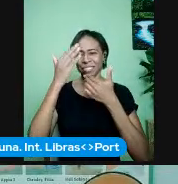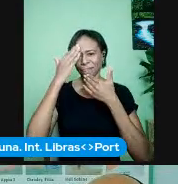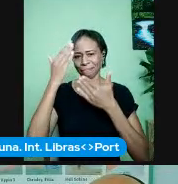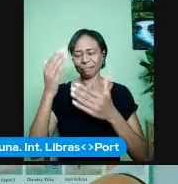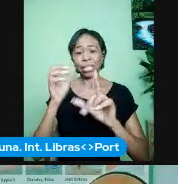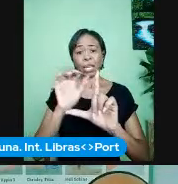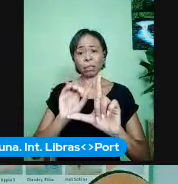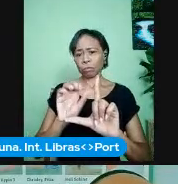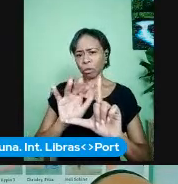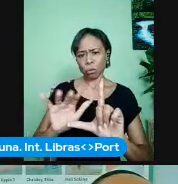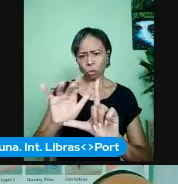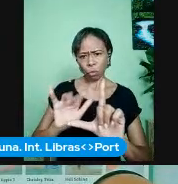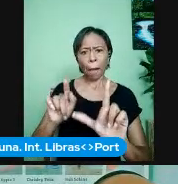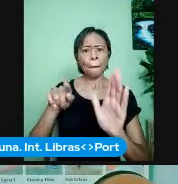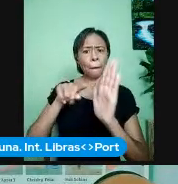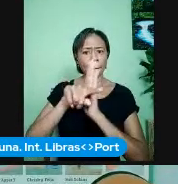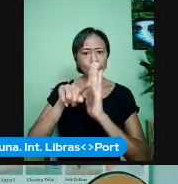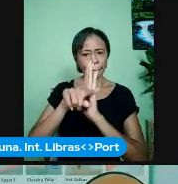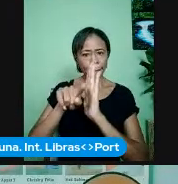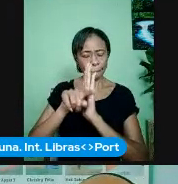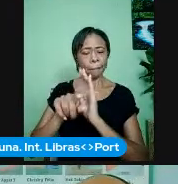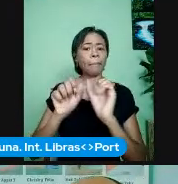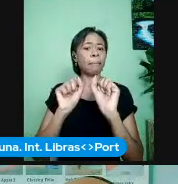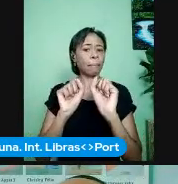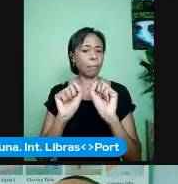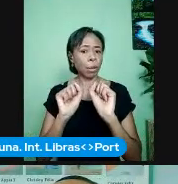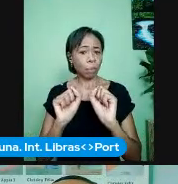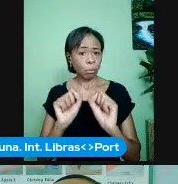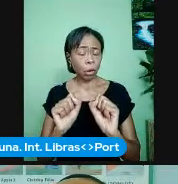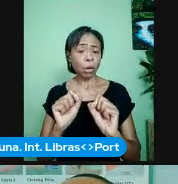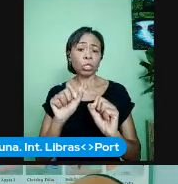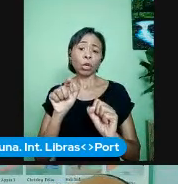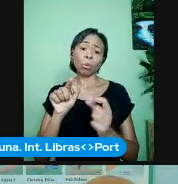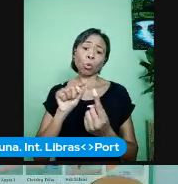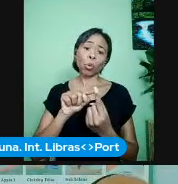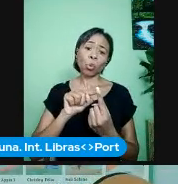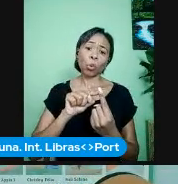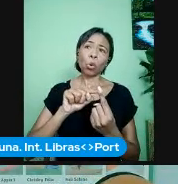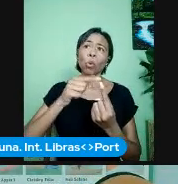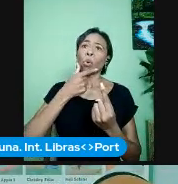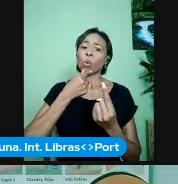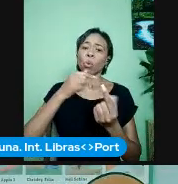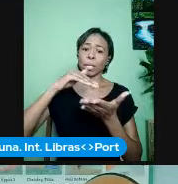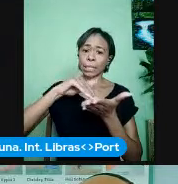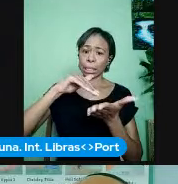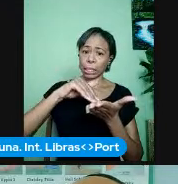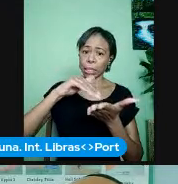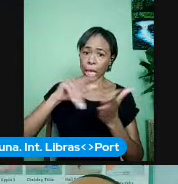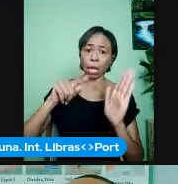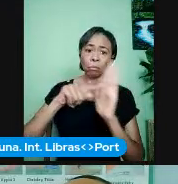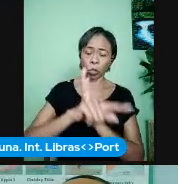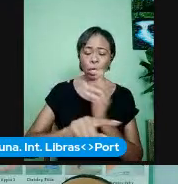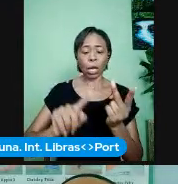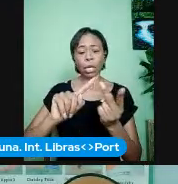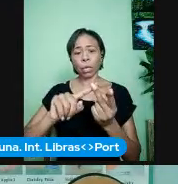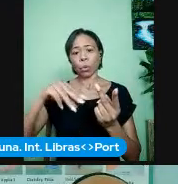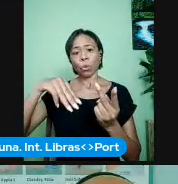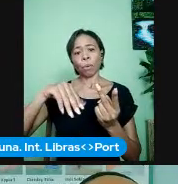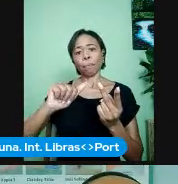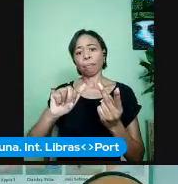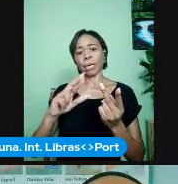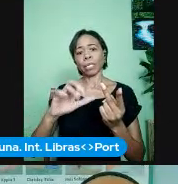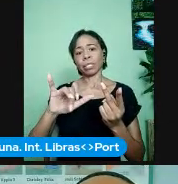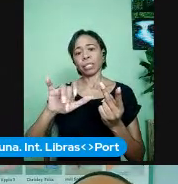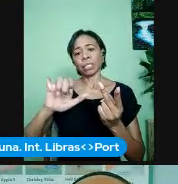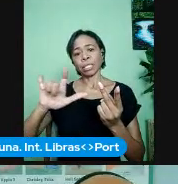fazer mais perguntas direcionadas tanto para o secretário Luiz Otávio, tanto para a Marcele, né, Expo Favela, fiquem